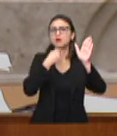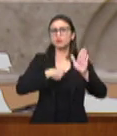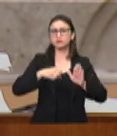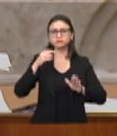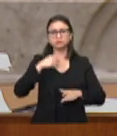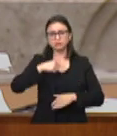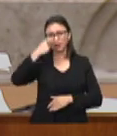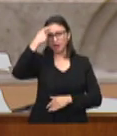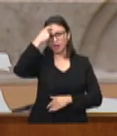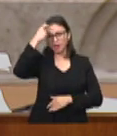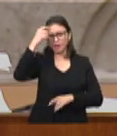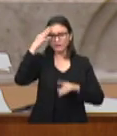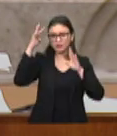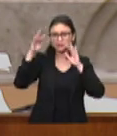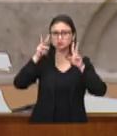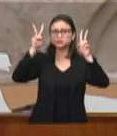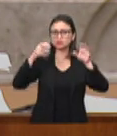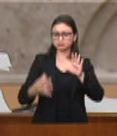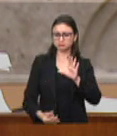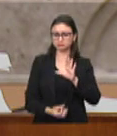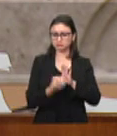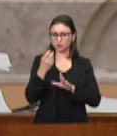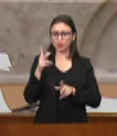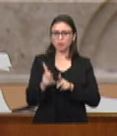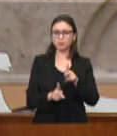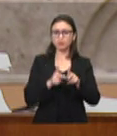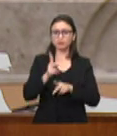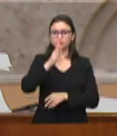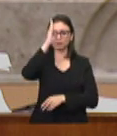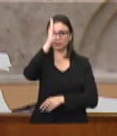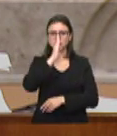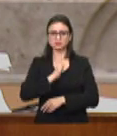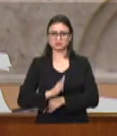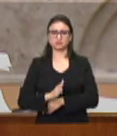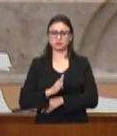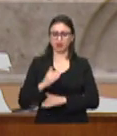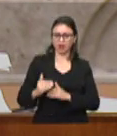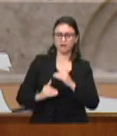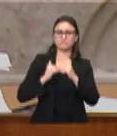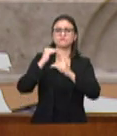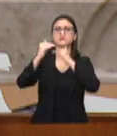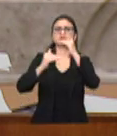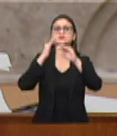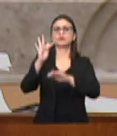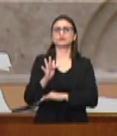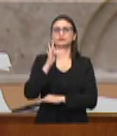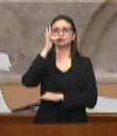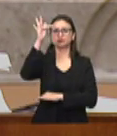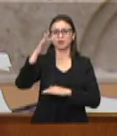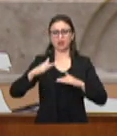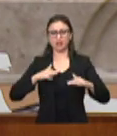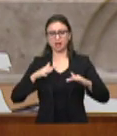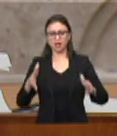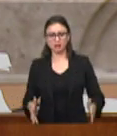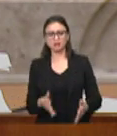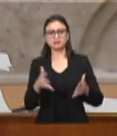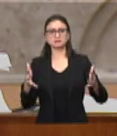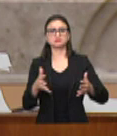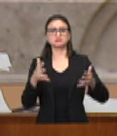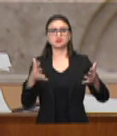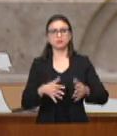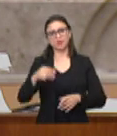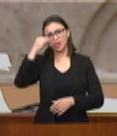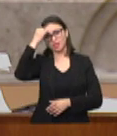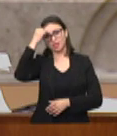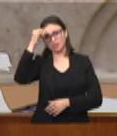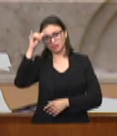reflexão sobre a origem do povo brasileiro, os avanços e as futuras ações para erradicar